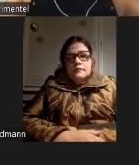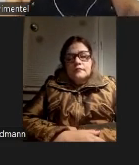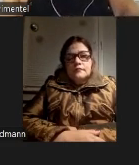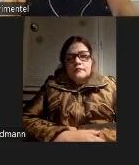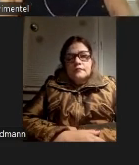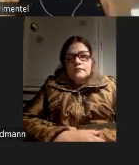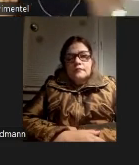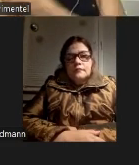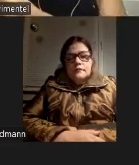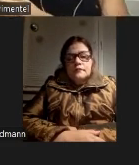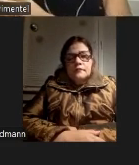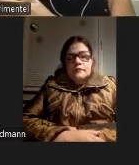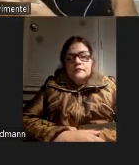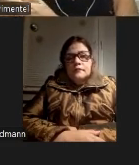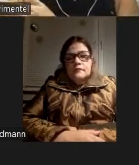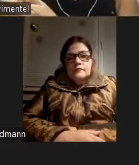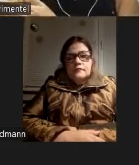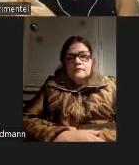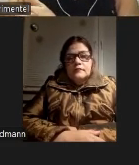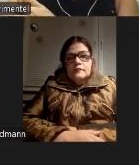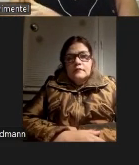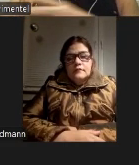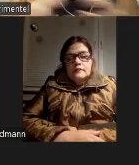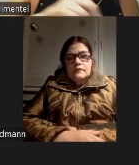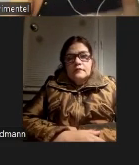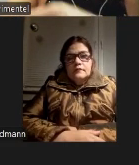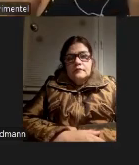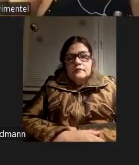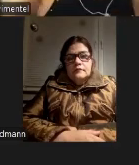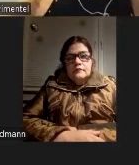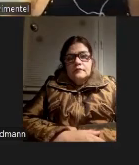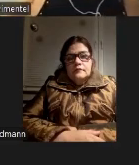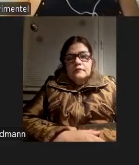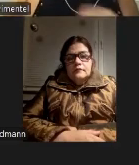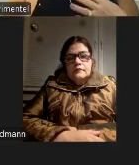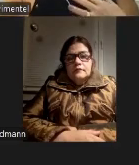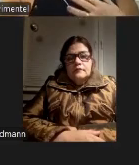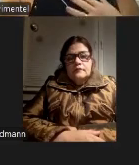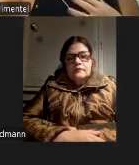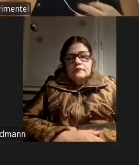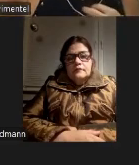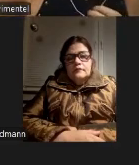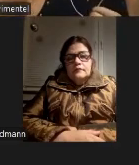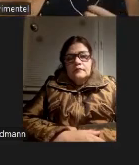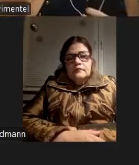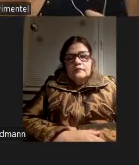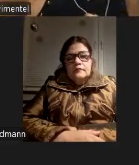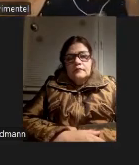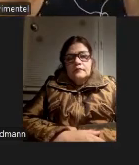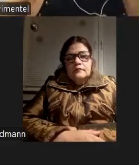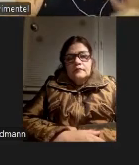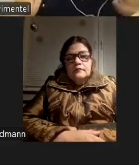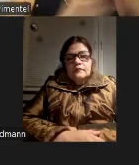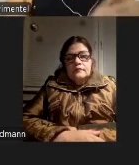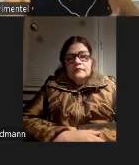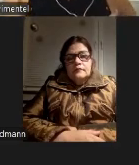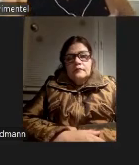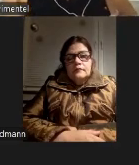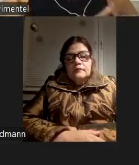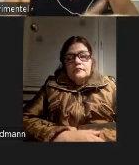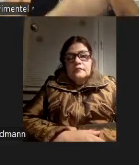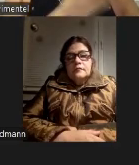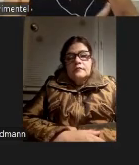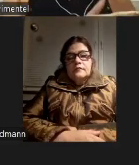vida à medida que o tempo está passando. Então, eu não posso esperar para tomar conta da minha saúde lá na frente, não. Eu tenho que tomar conta